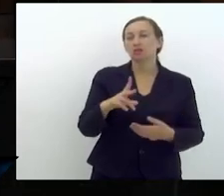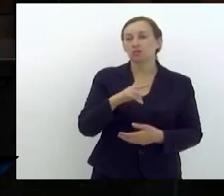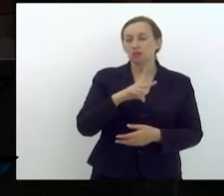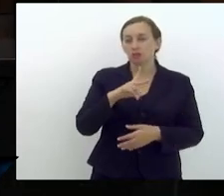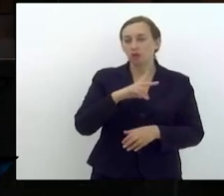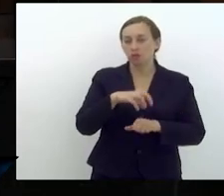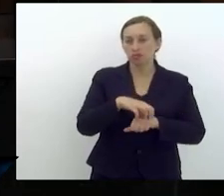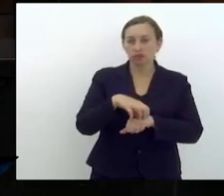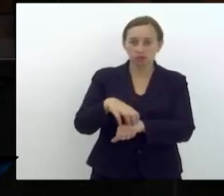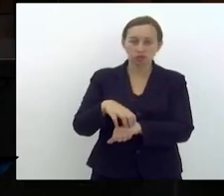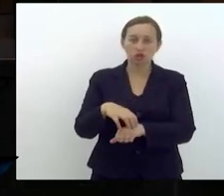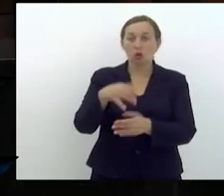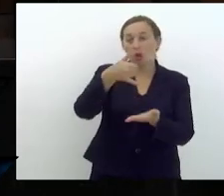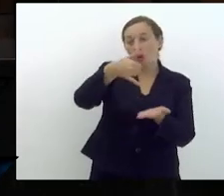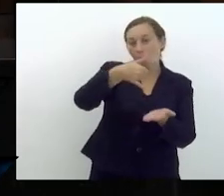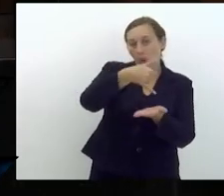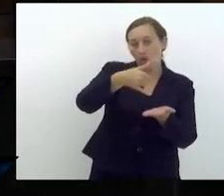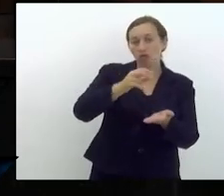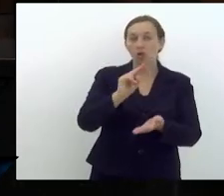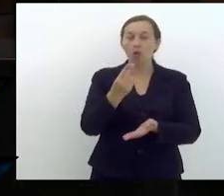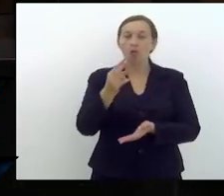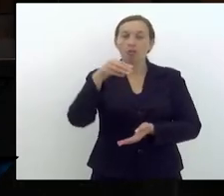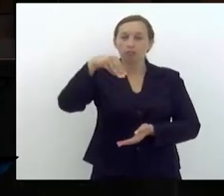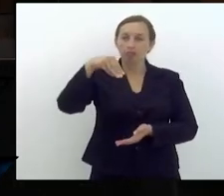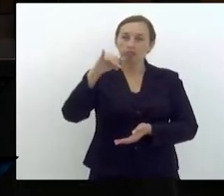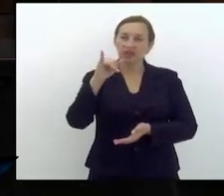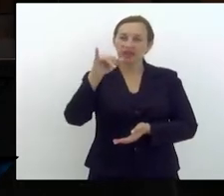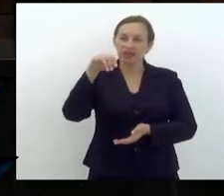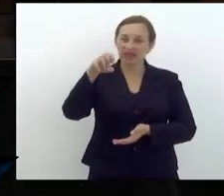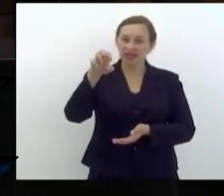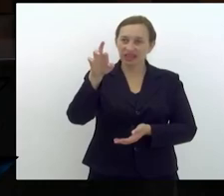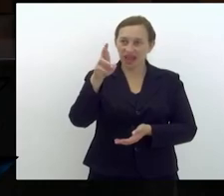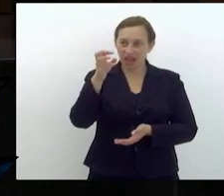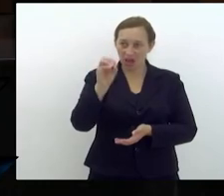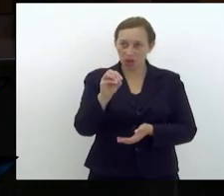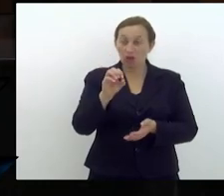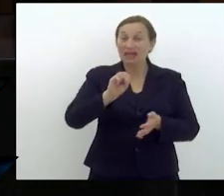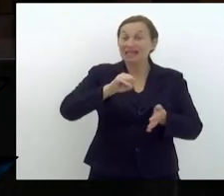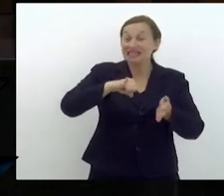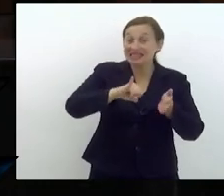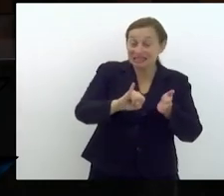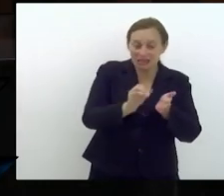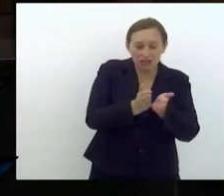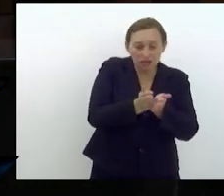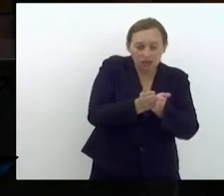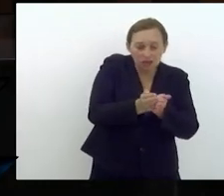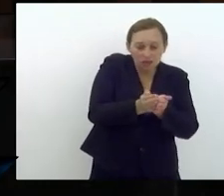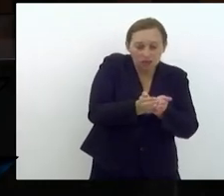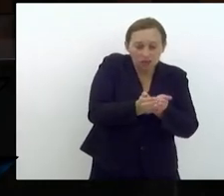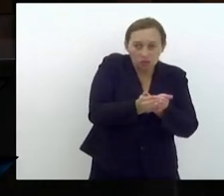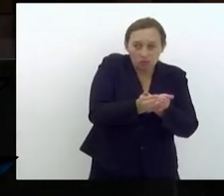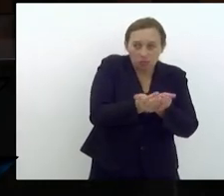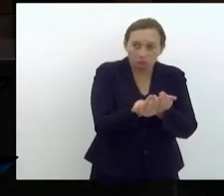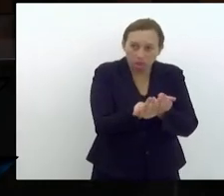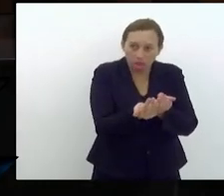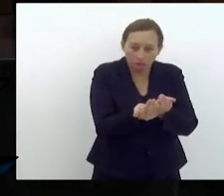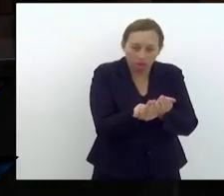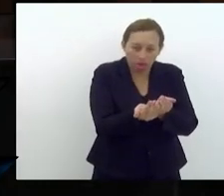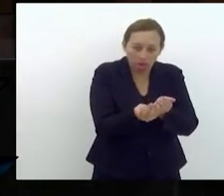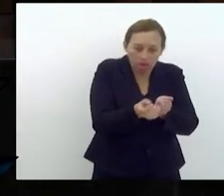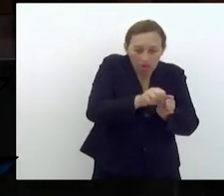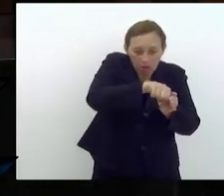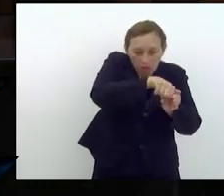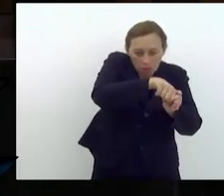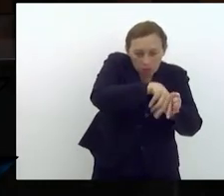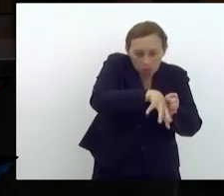seja óleo ou seja minério se o casco se rompe A Bahia